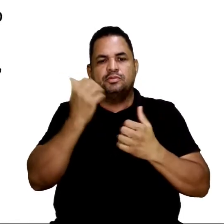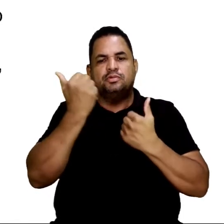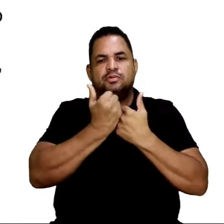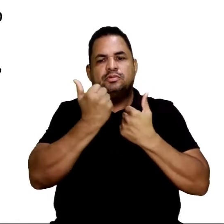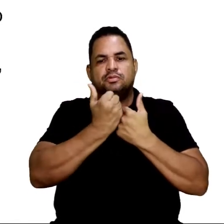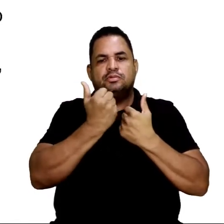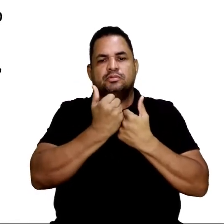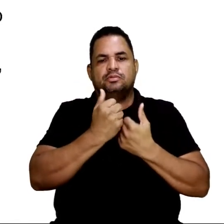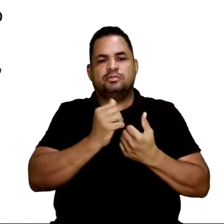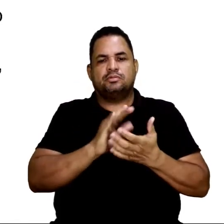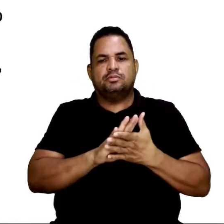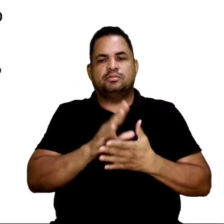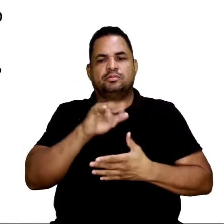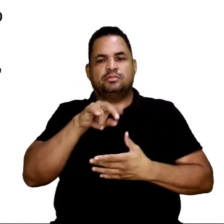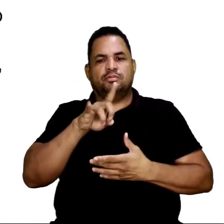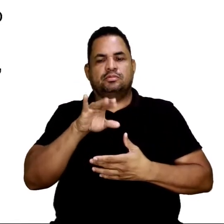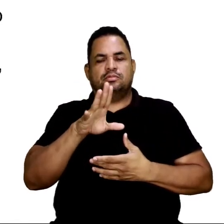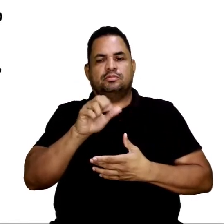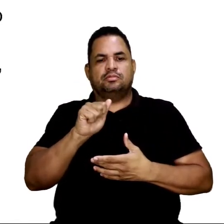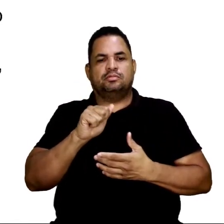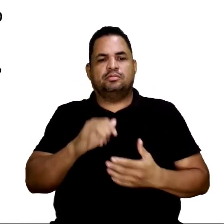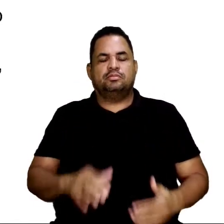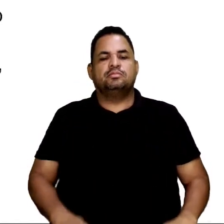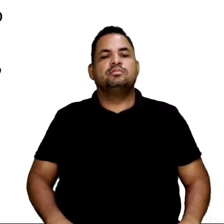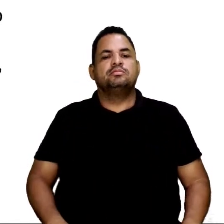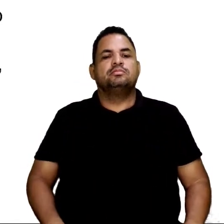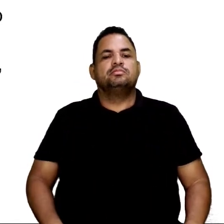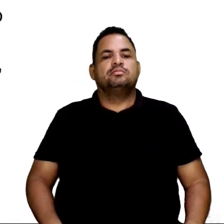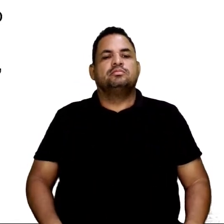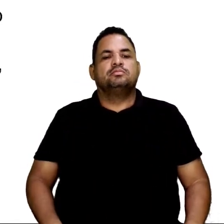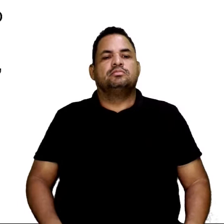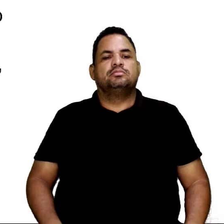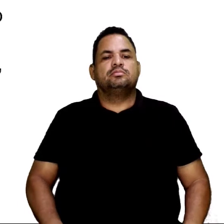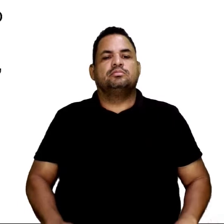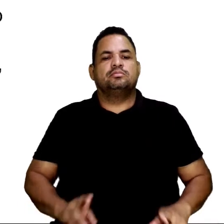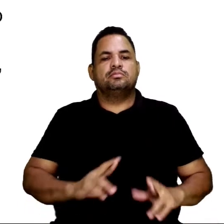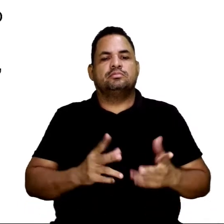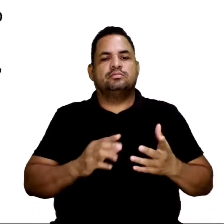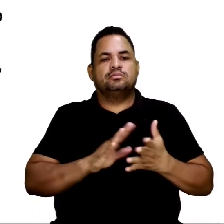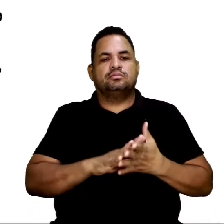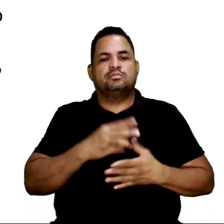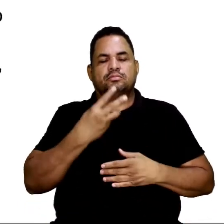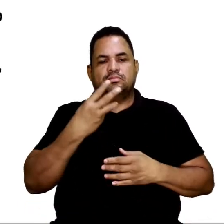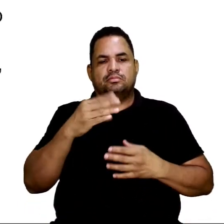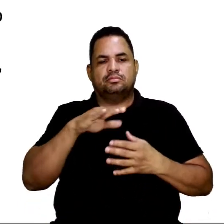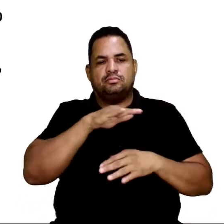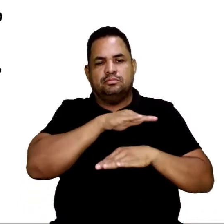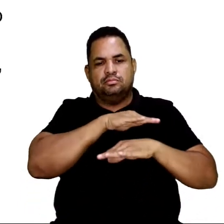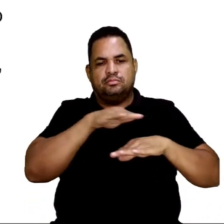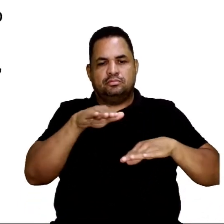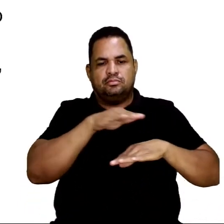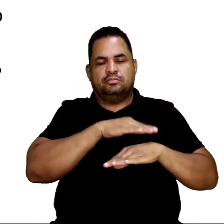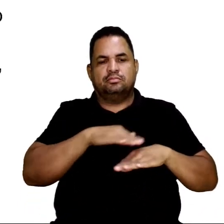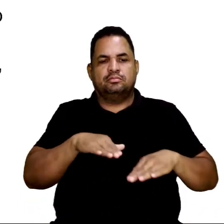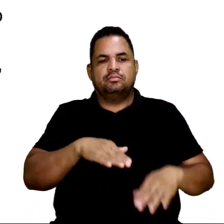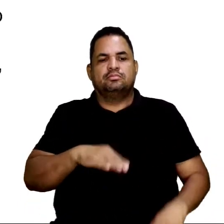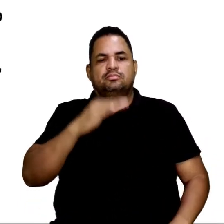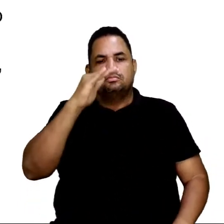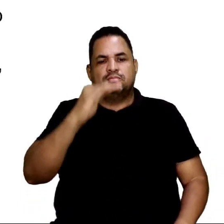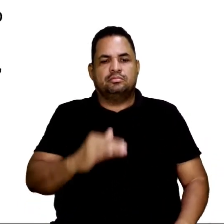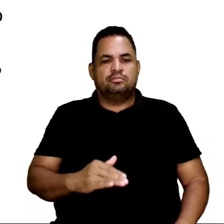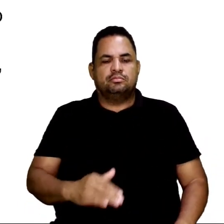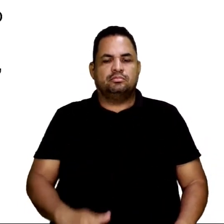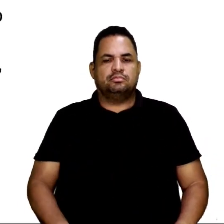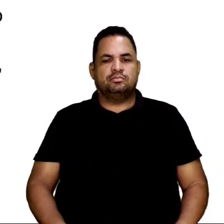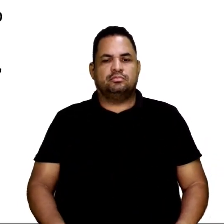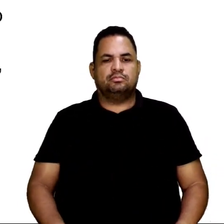essa notocorda pela coluna vertebral. E a diferenciação em 3 camadas, que é a ecto, a endo e a